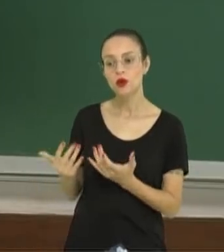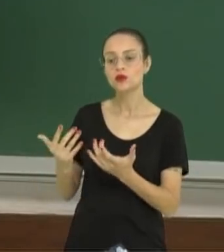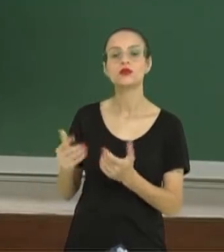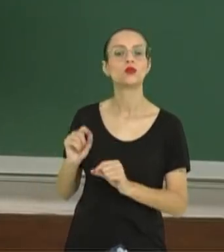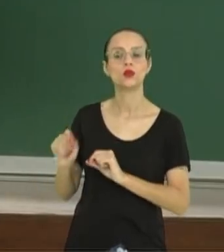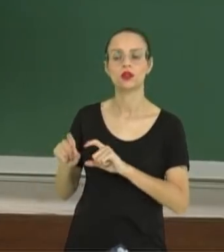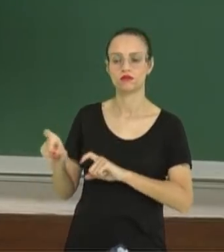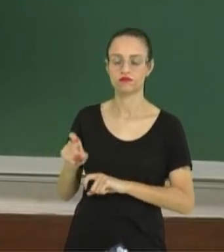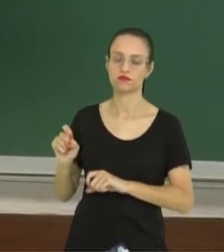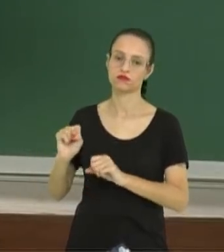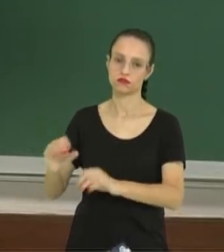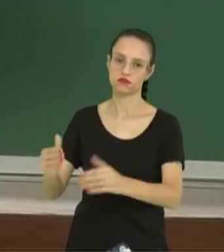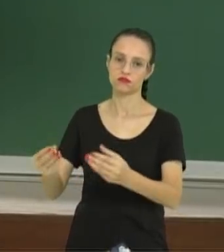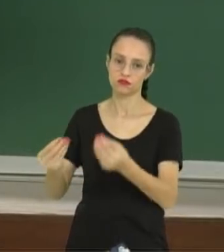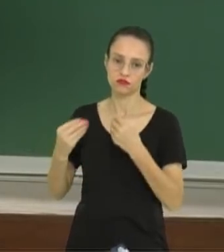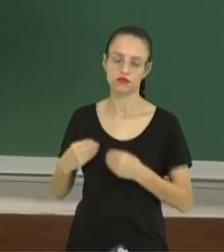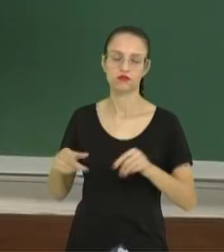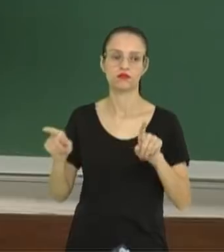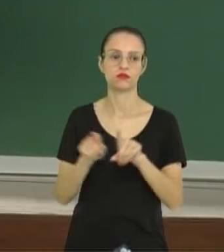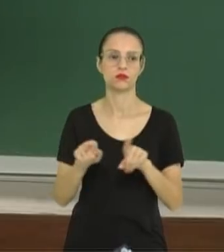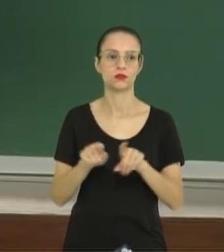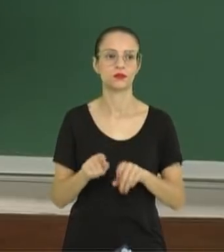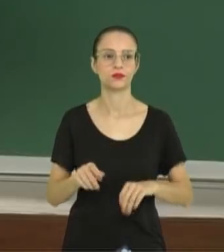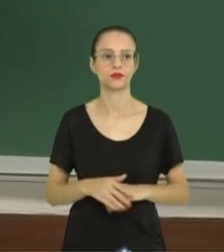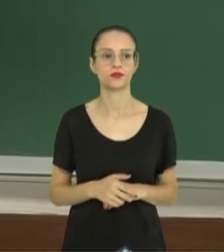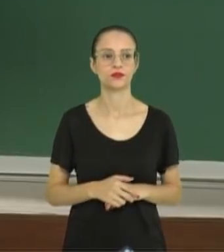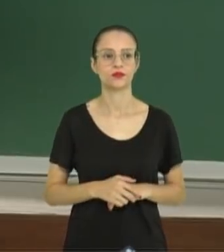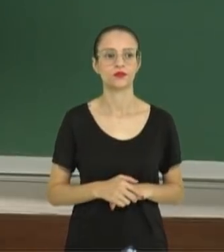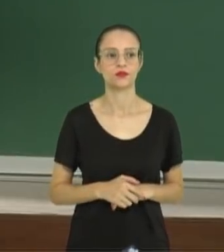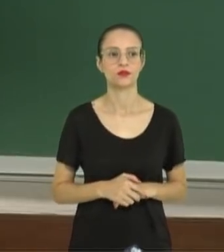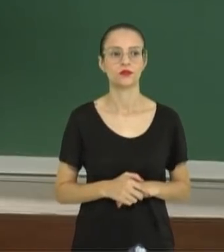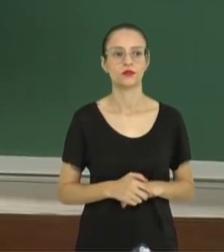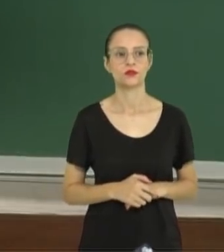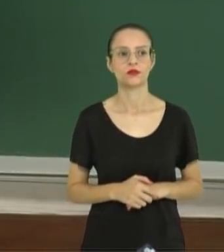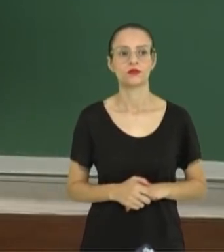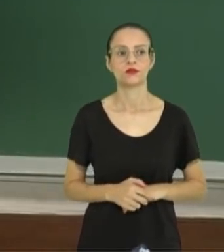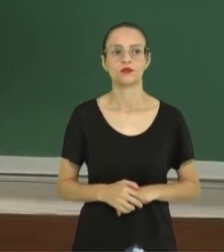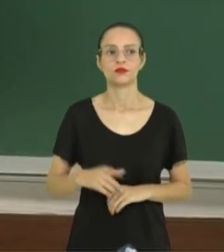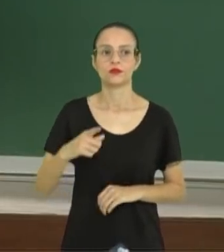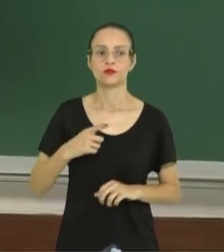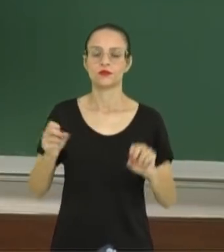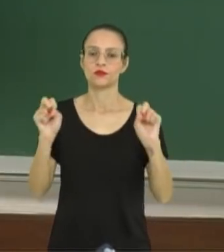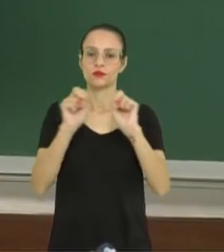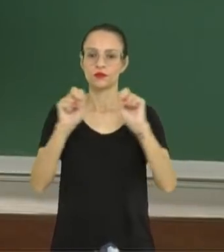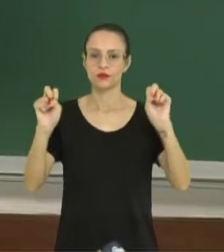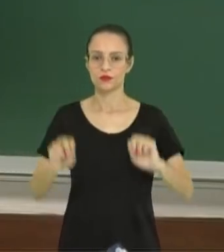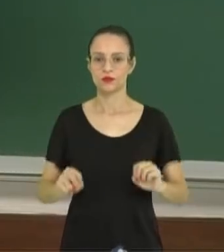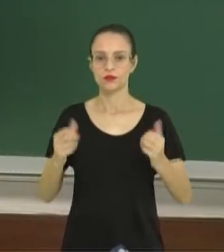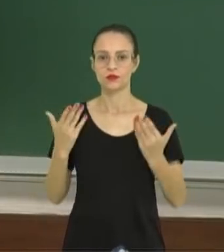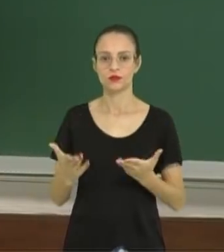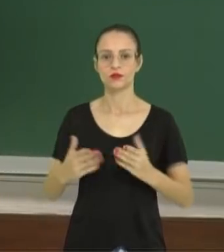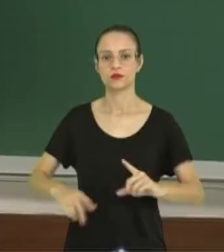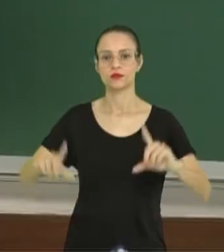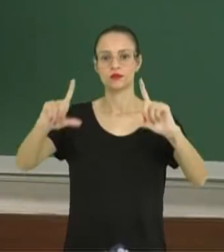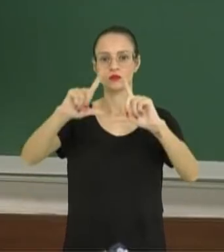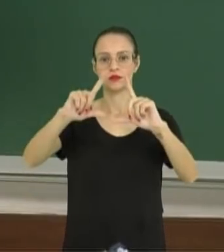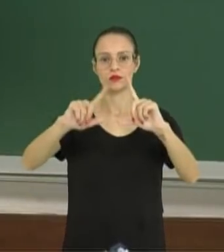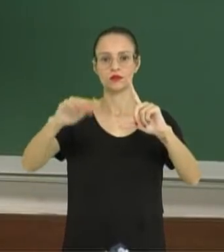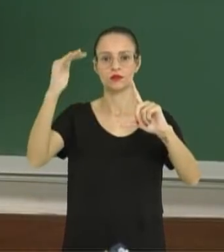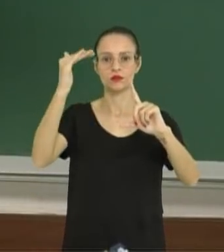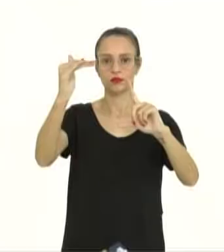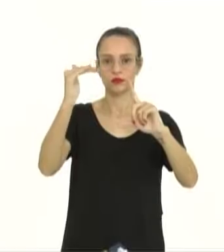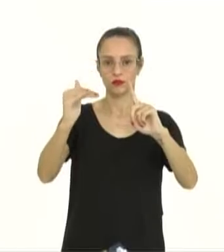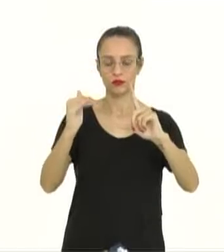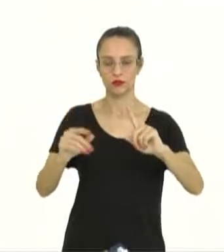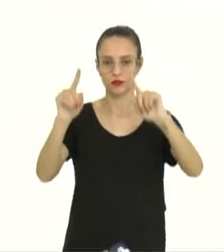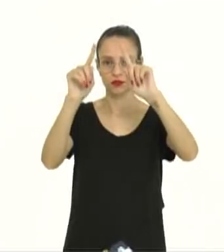produção, para se alimentarem e outros mais. Aqui o sistema feudal, voltar com a pirâmide aqui